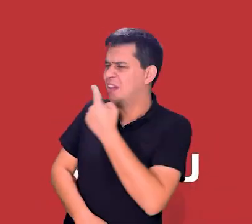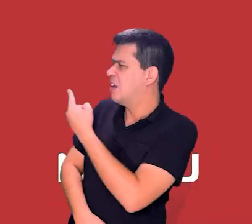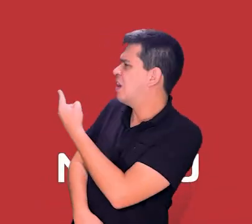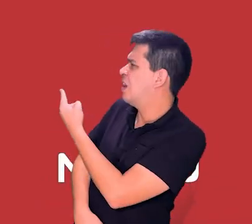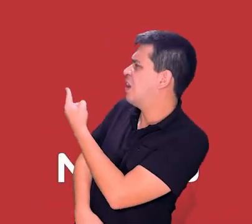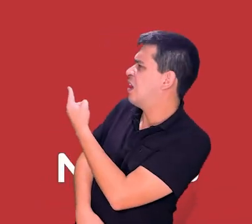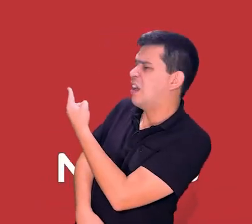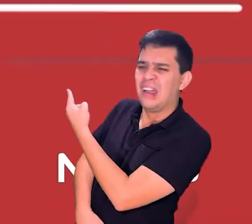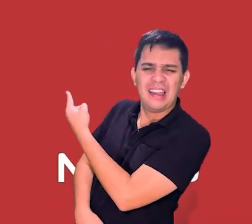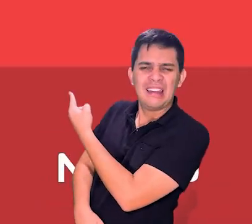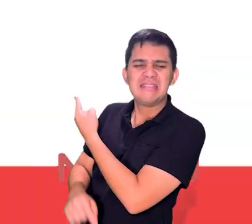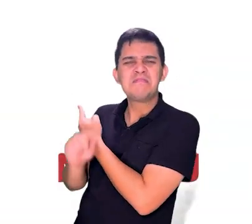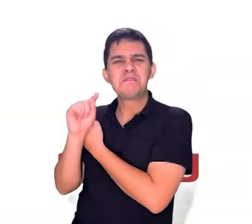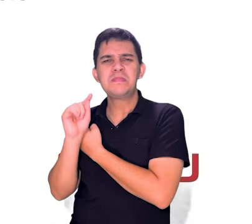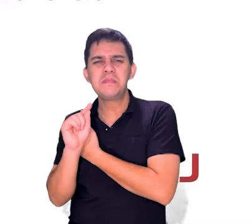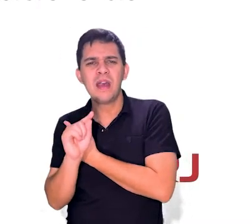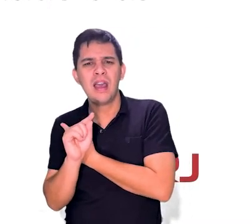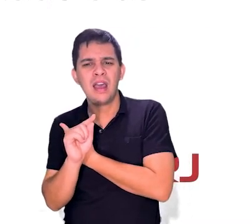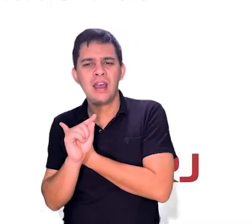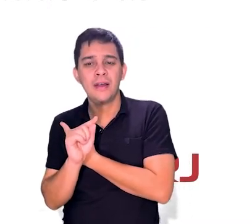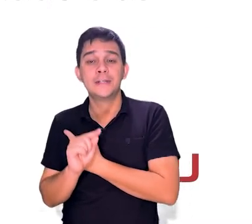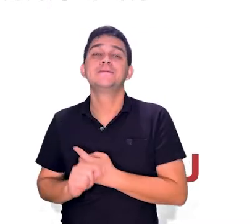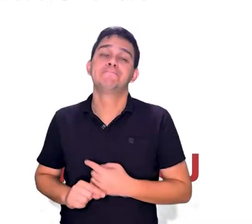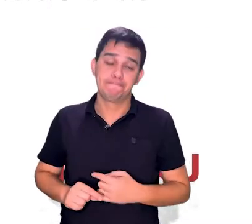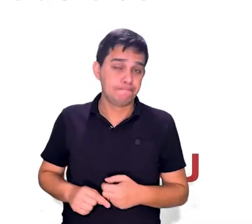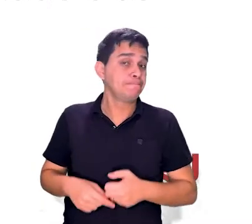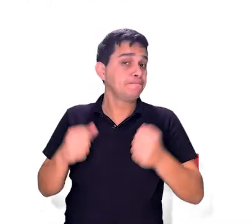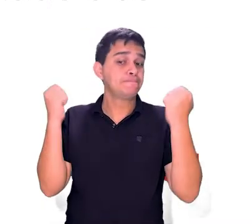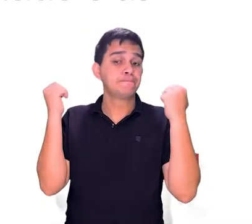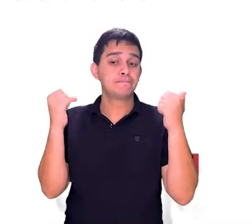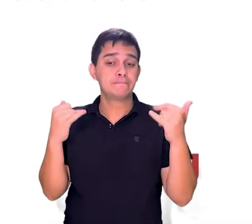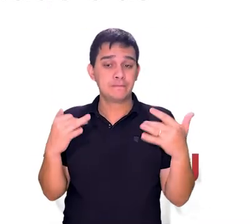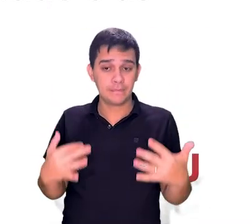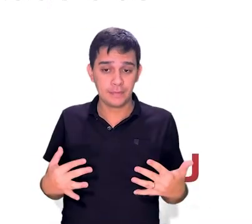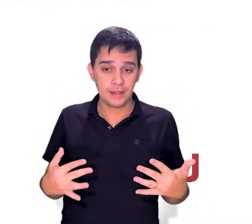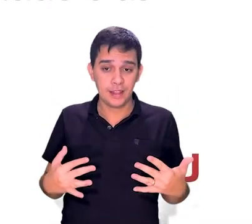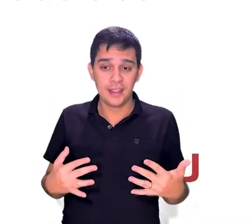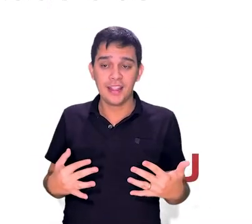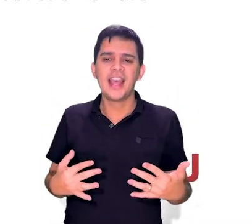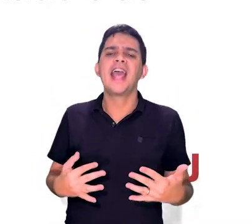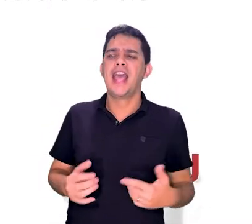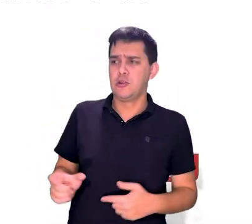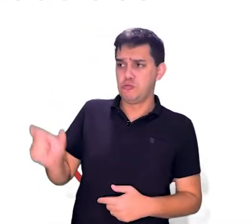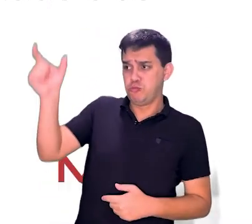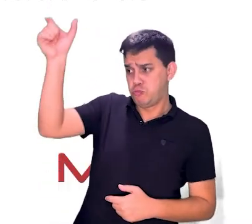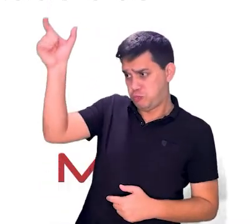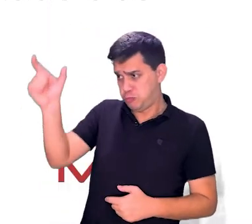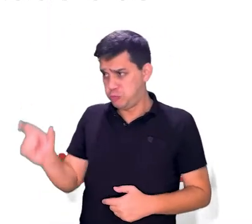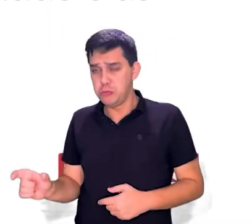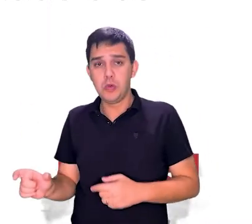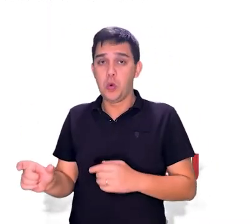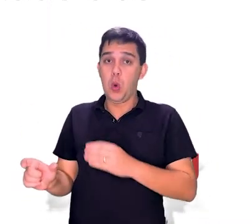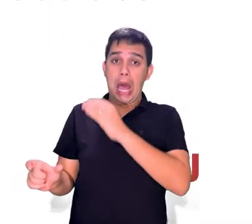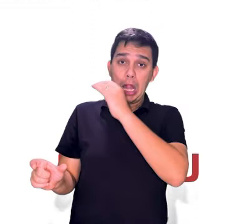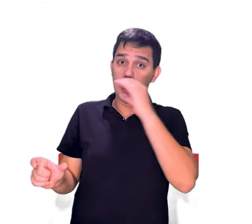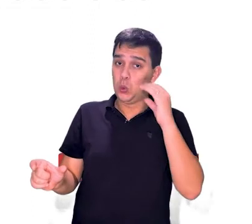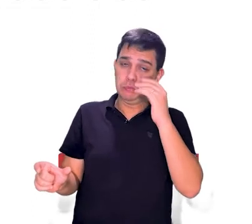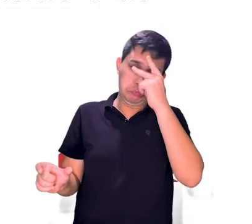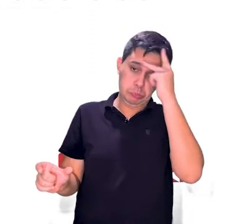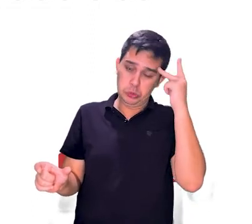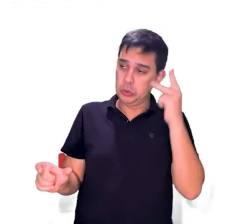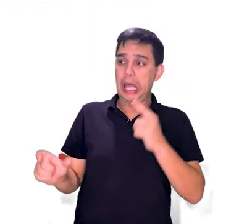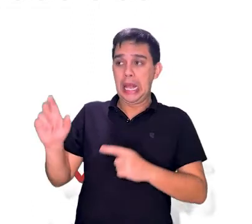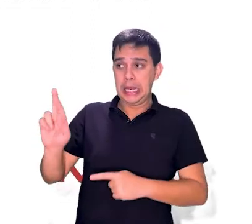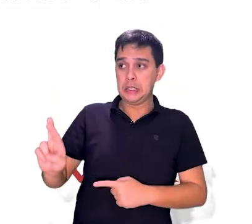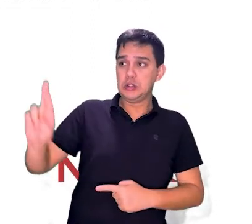Curatela. Você sabe o que significa? Curatela é o encargo atribuído a um adulto com plena capacidade para que cuide